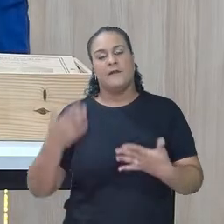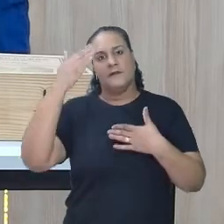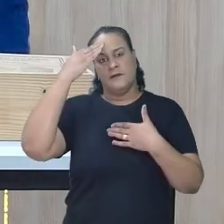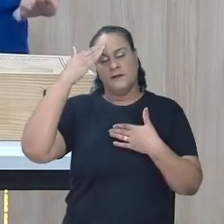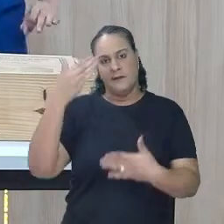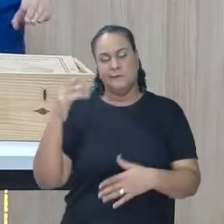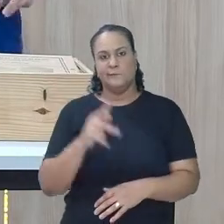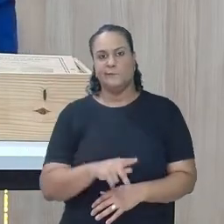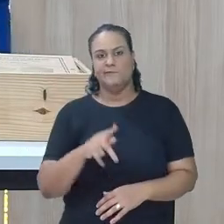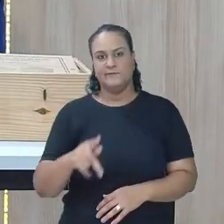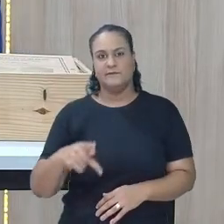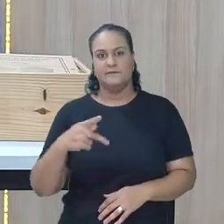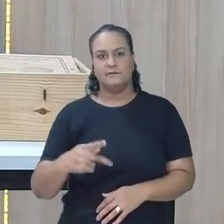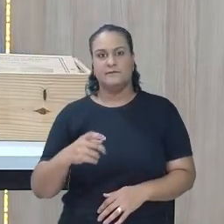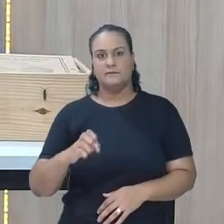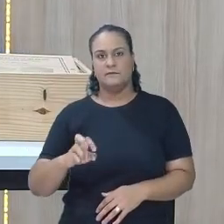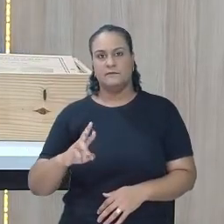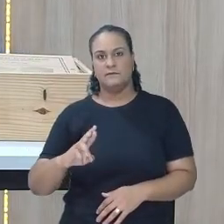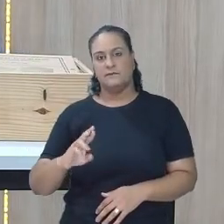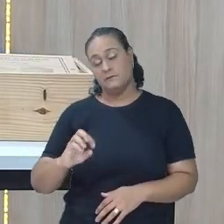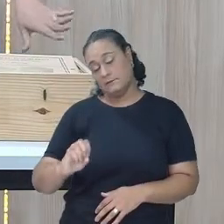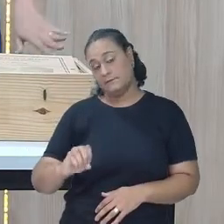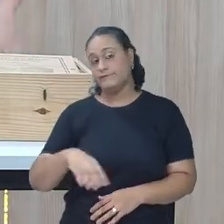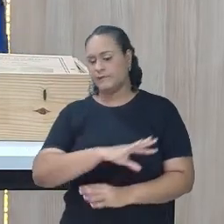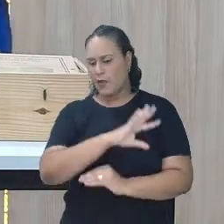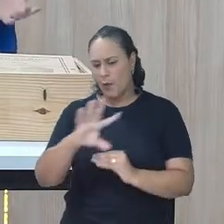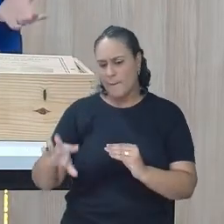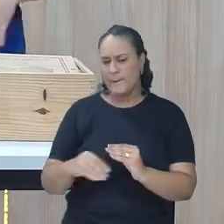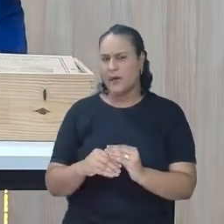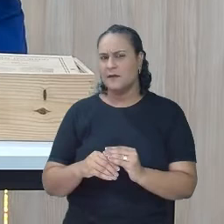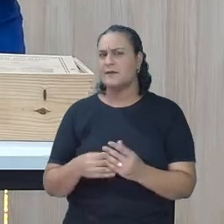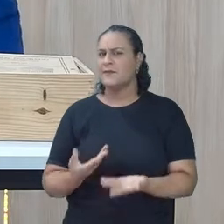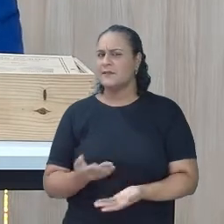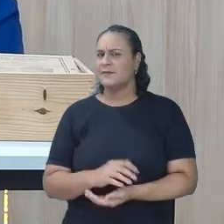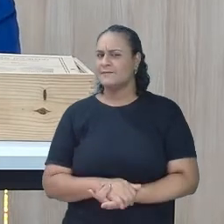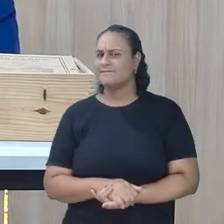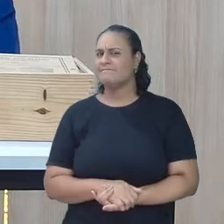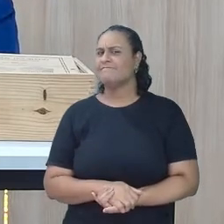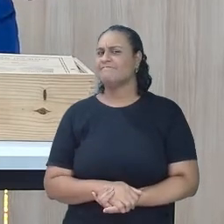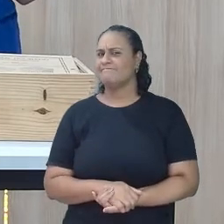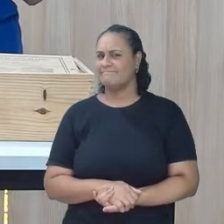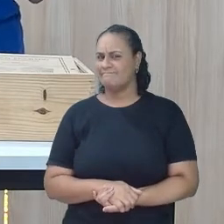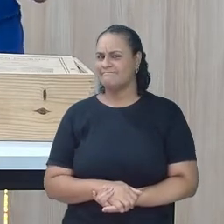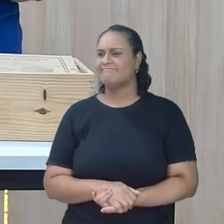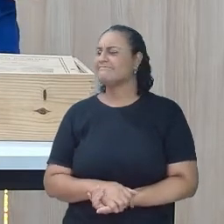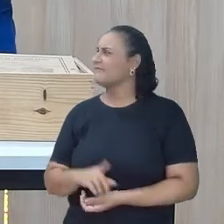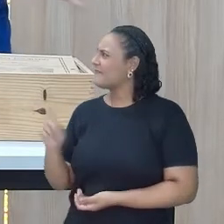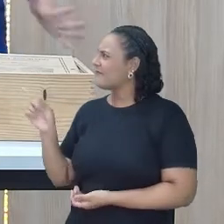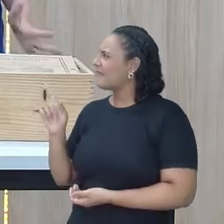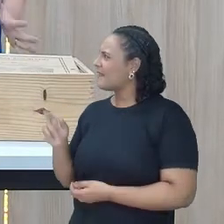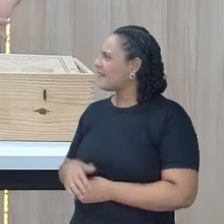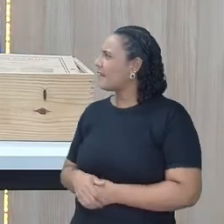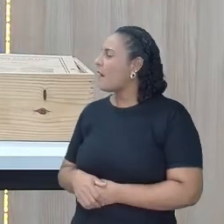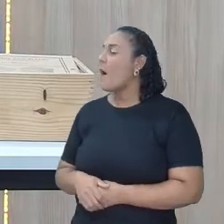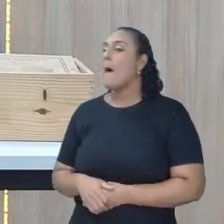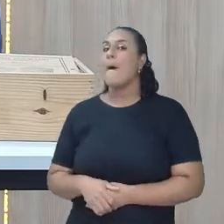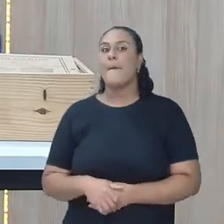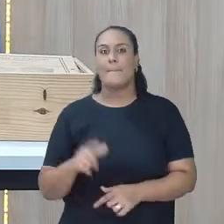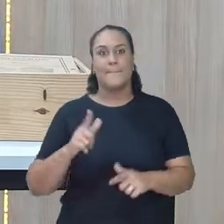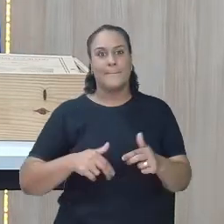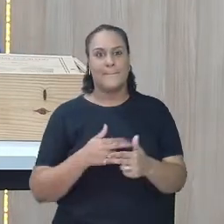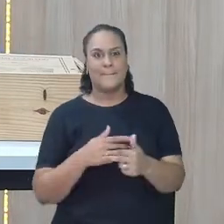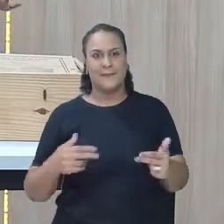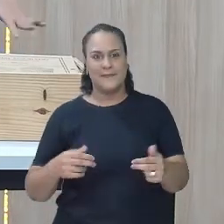ao professor Pedro pelo gancho que ele me ajudou e a produção maravilhosa que fez assim, ó, brotar aqui esse material. A gente